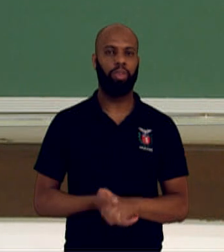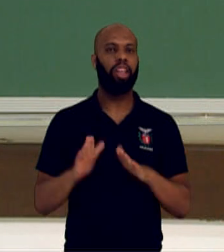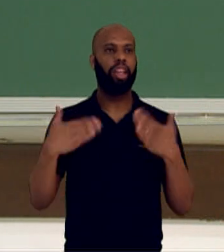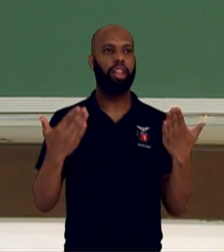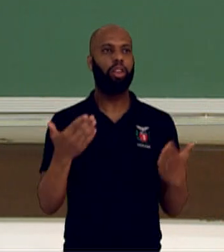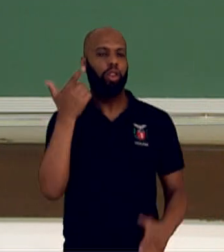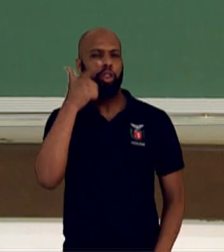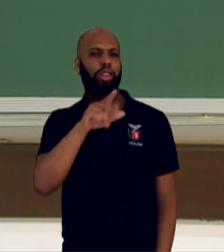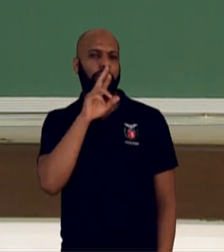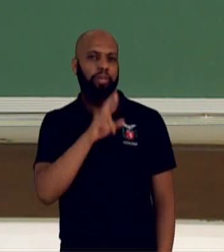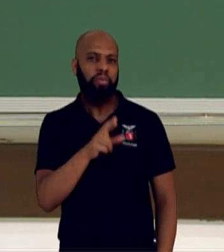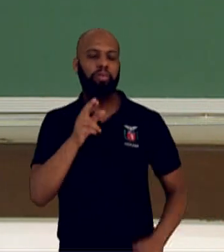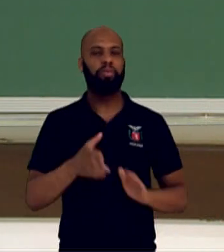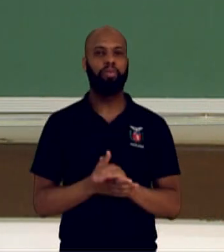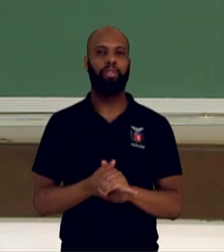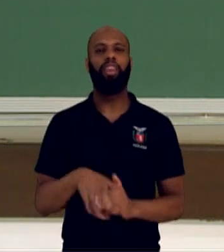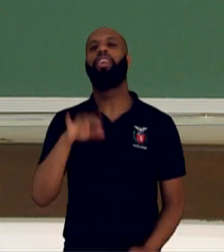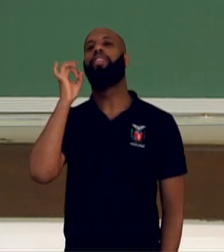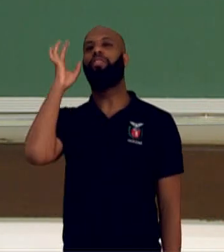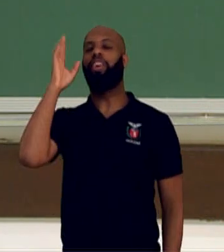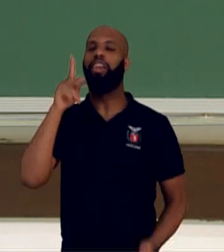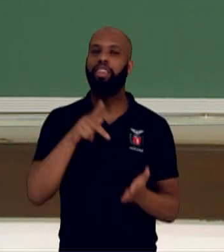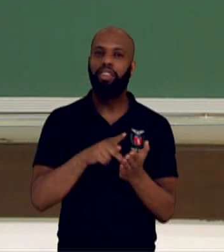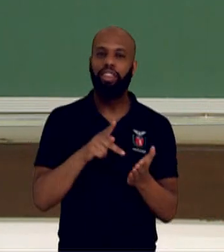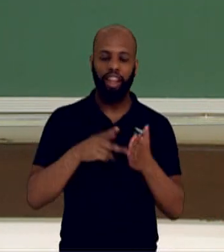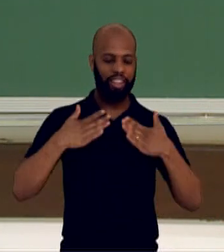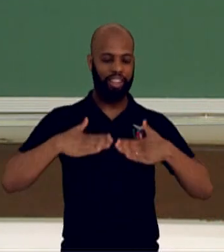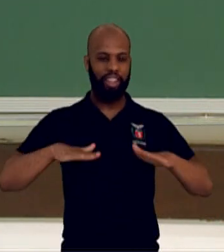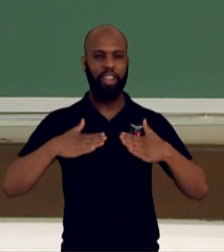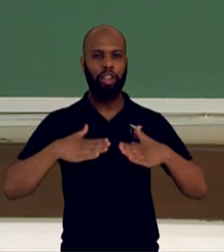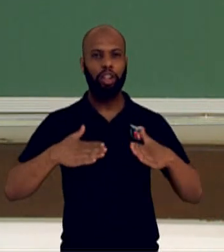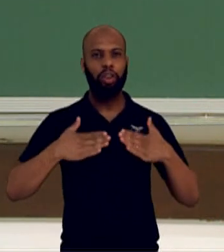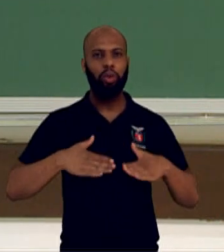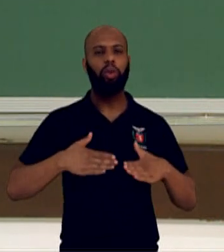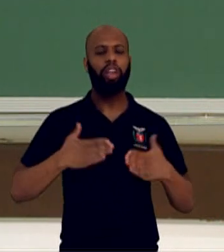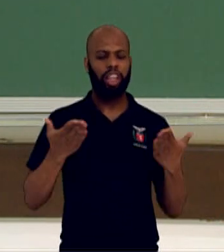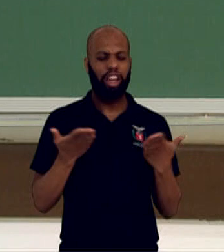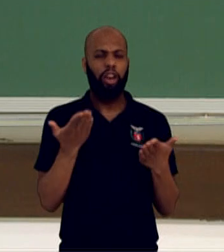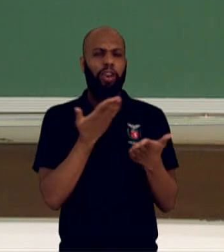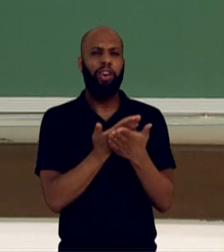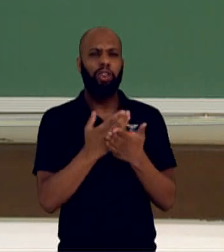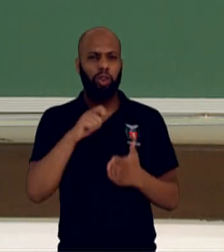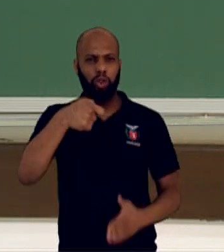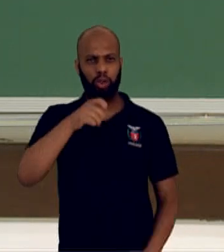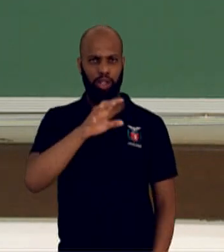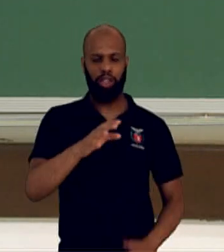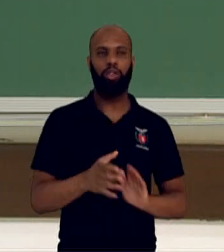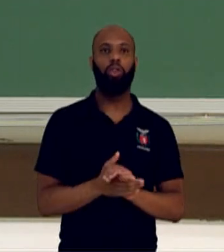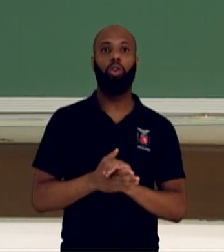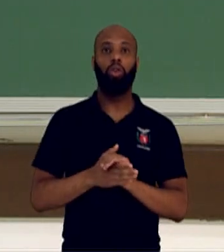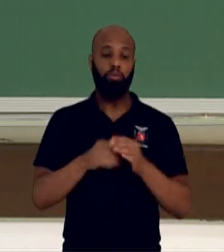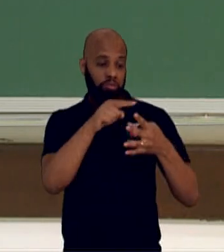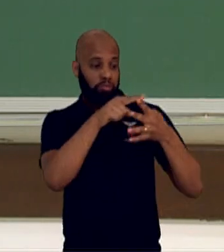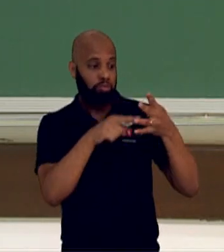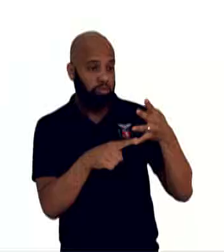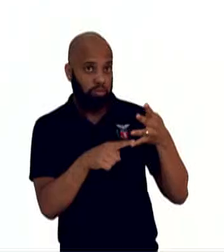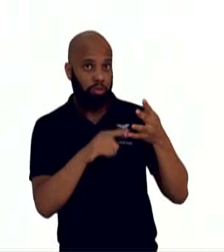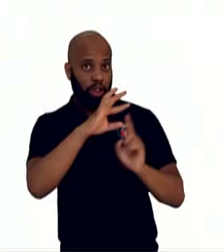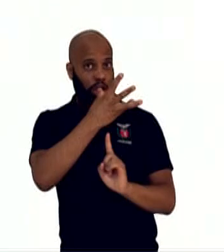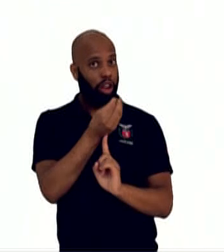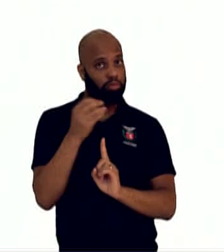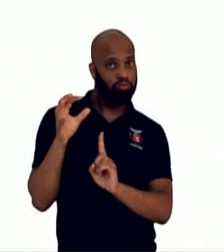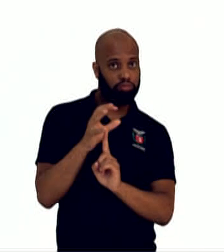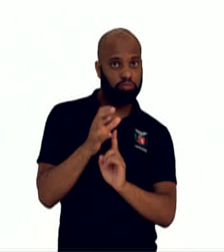Daí, pessoal, conseguiram responder? Essa foi fácil, né? Bem tranquilinho, a gente acabou de comentar sobre isso, certo? Então, qual foi o movimento